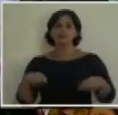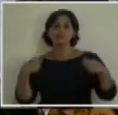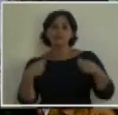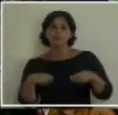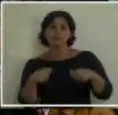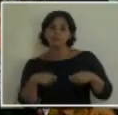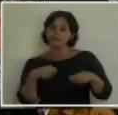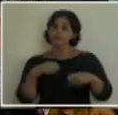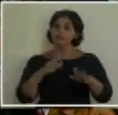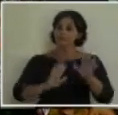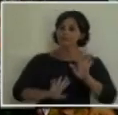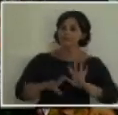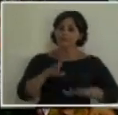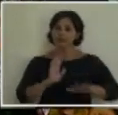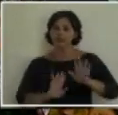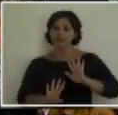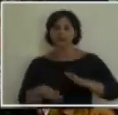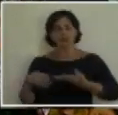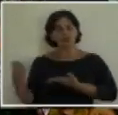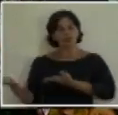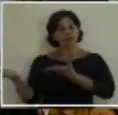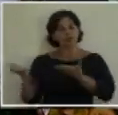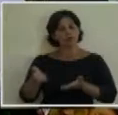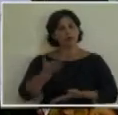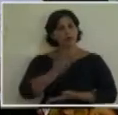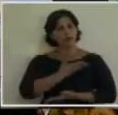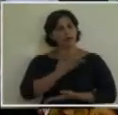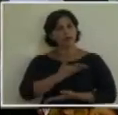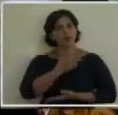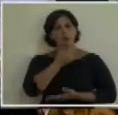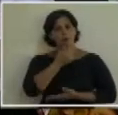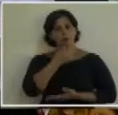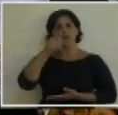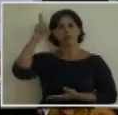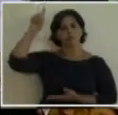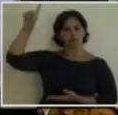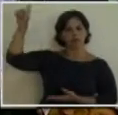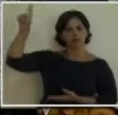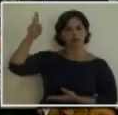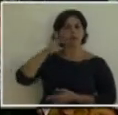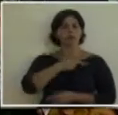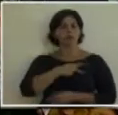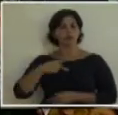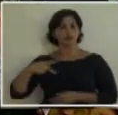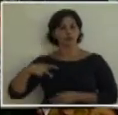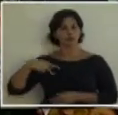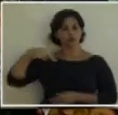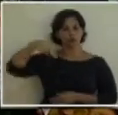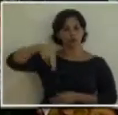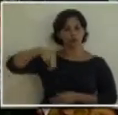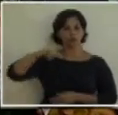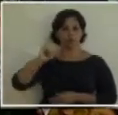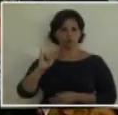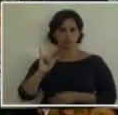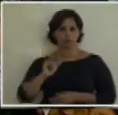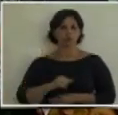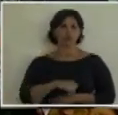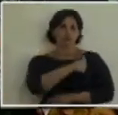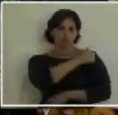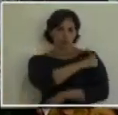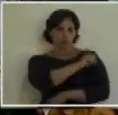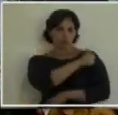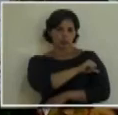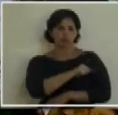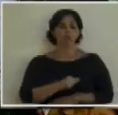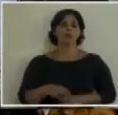poupá-la. E eu então convidei o pastor Eliel, homem de Deus, pastor do Ministério Apacentar de Nova Iguaçu, para